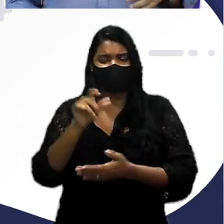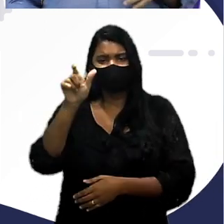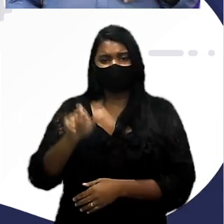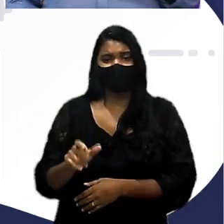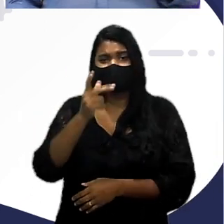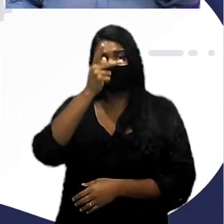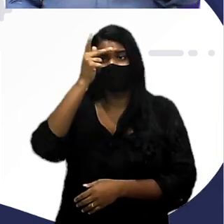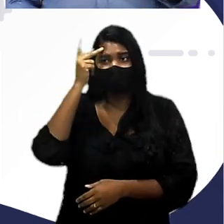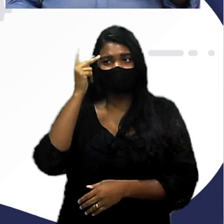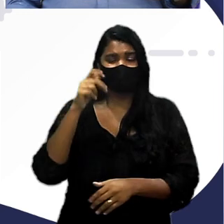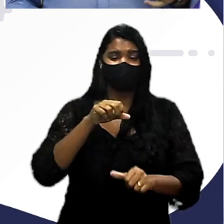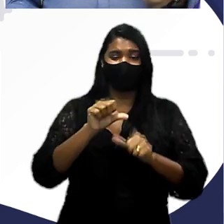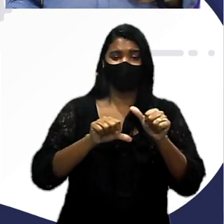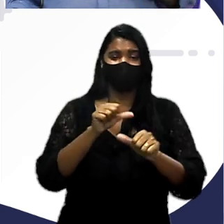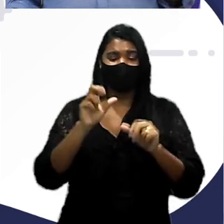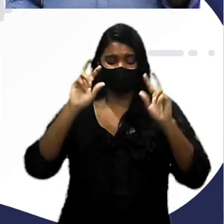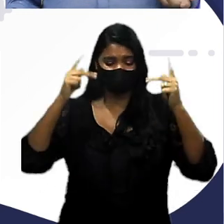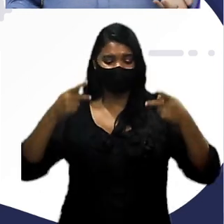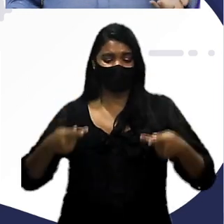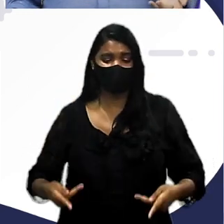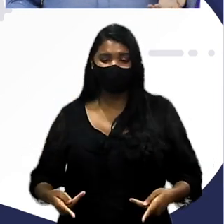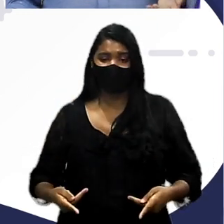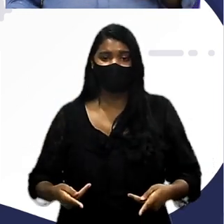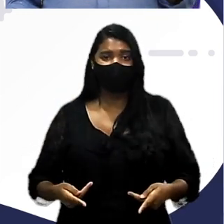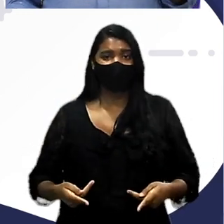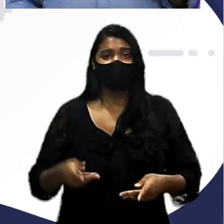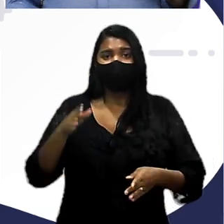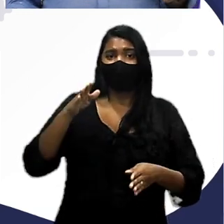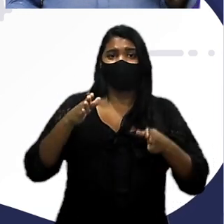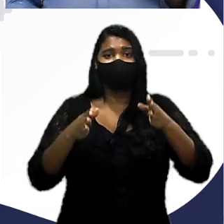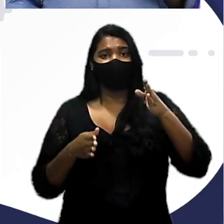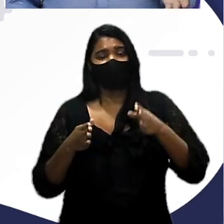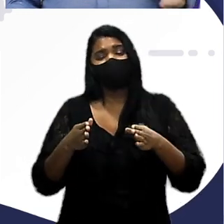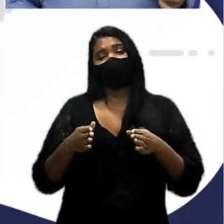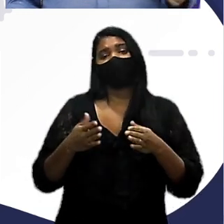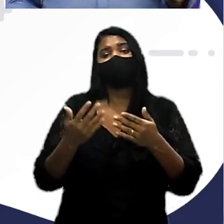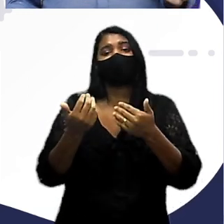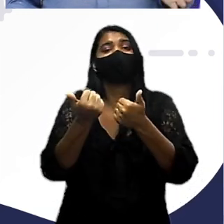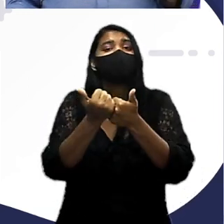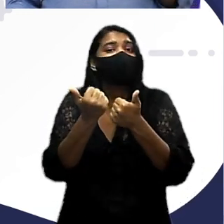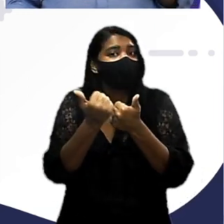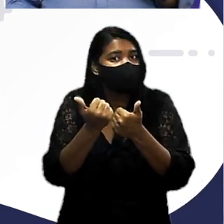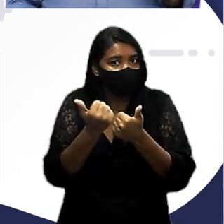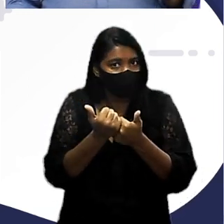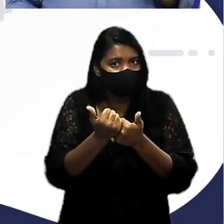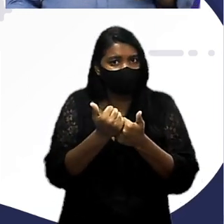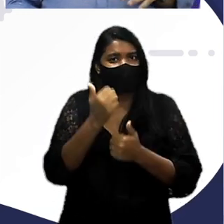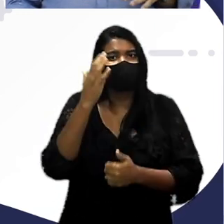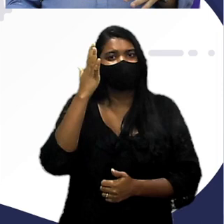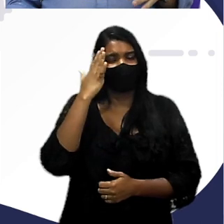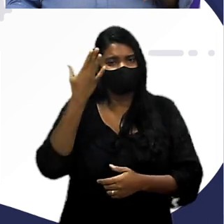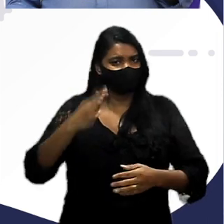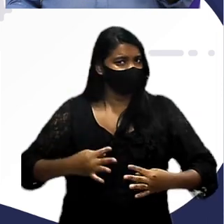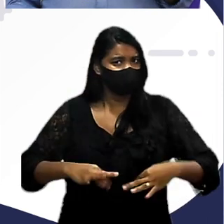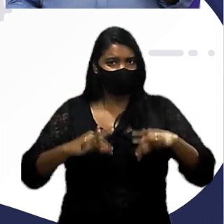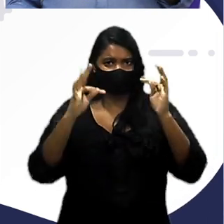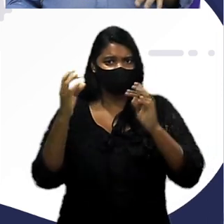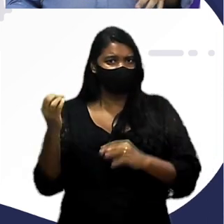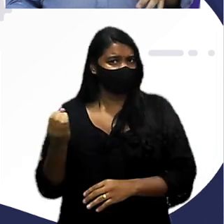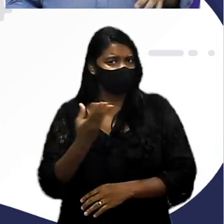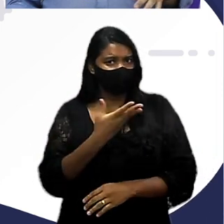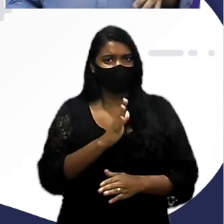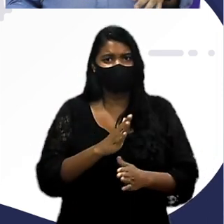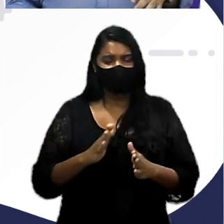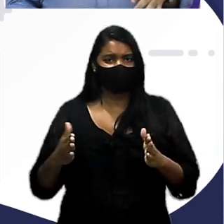pessoas, por seres humanos, muito provavelmente elas começarão sim a dar lugar, a dar espaço a um processo